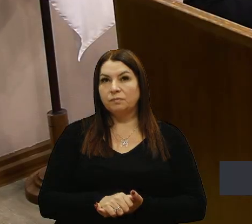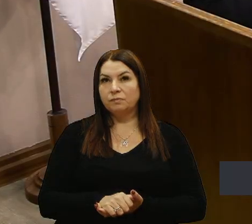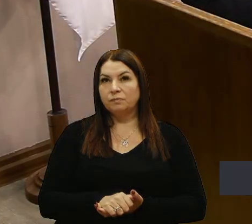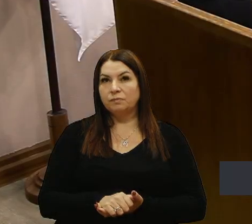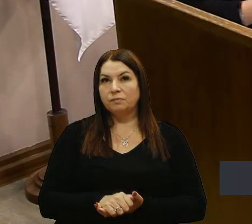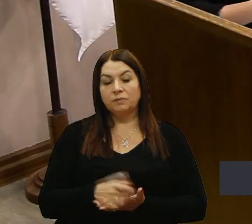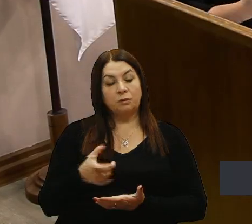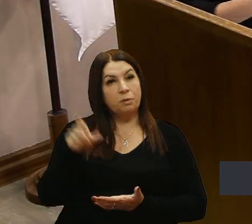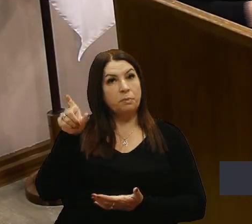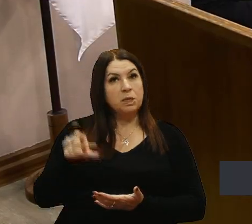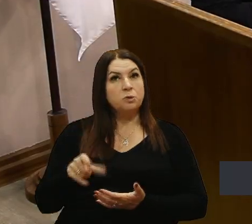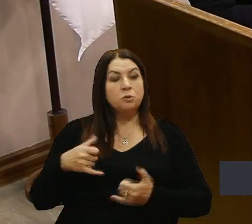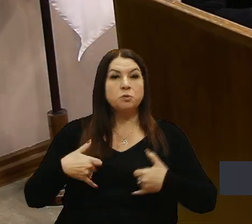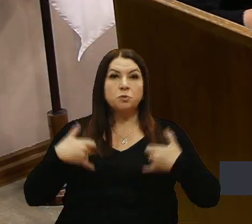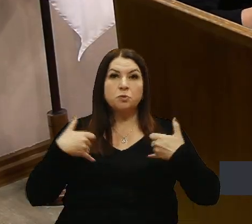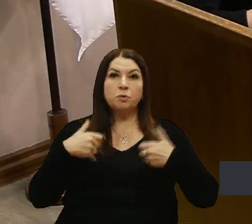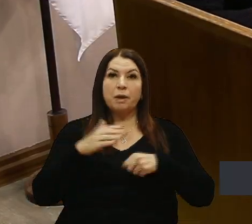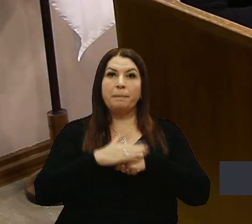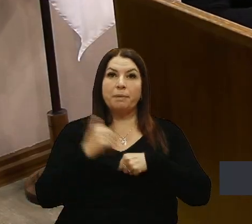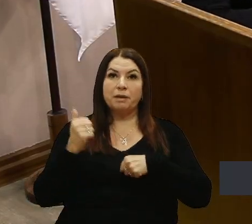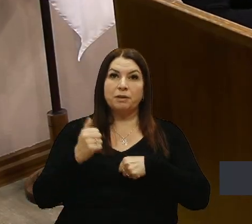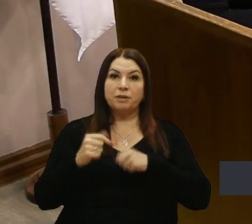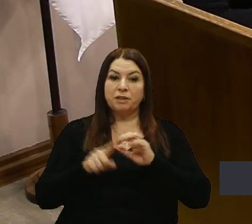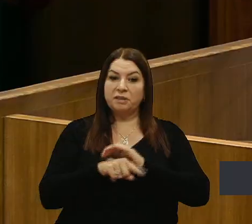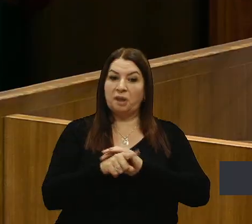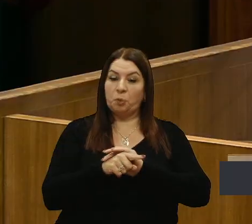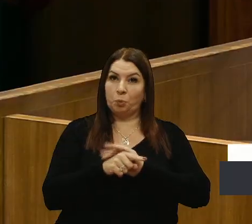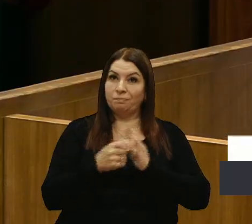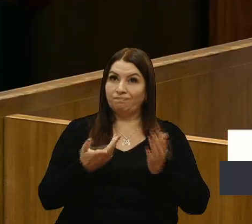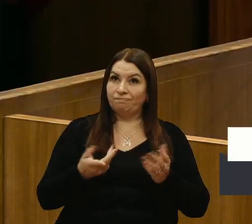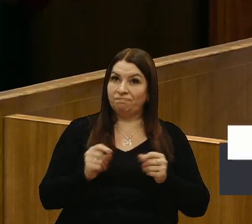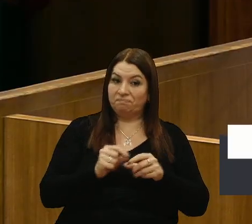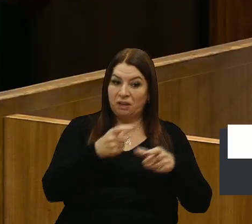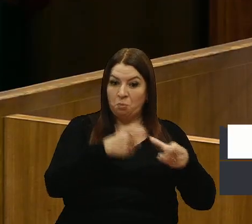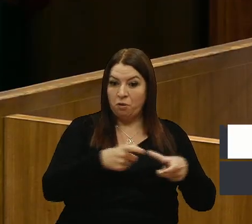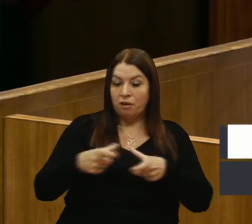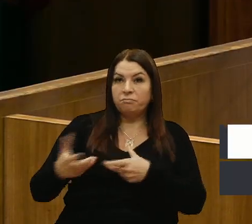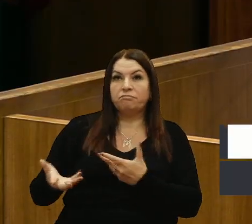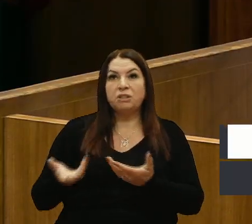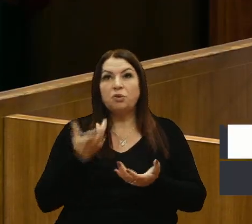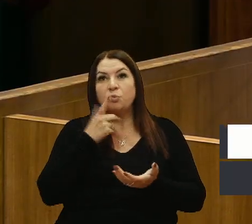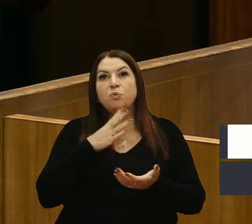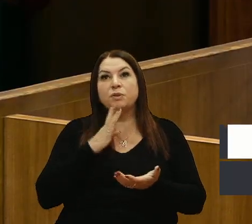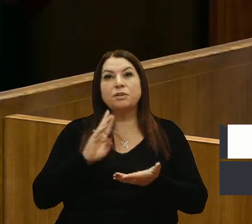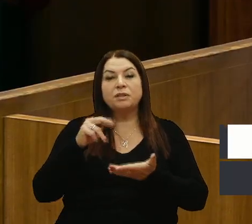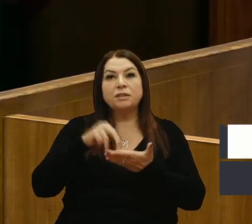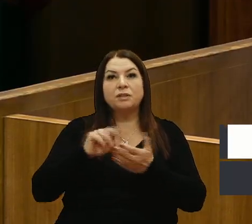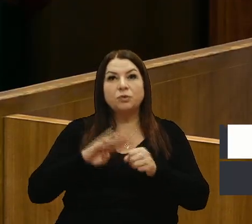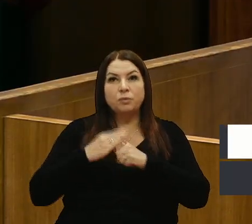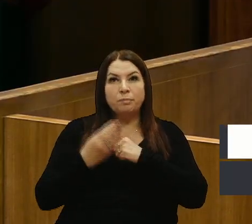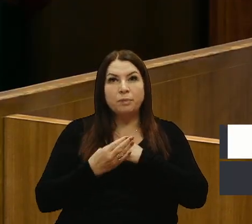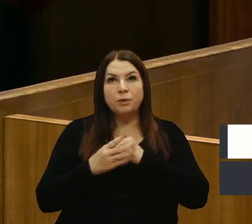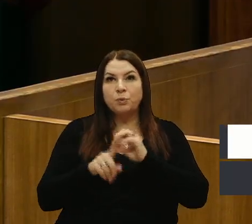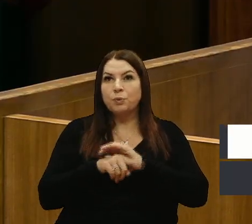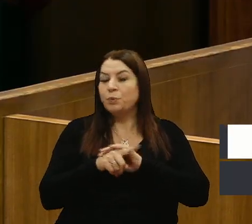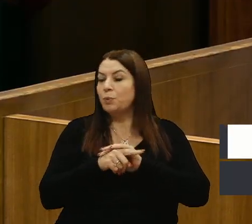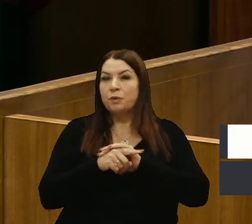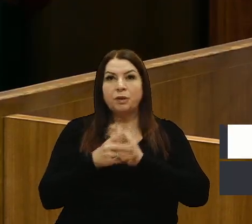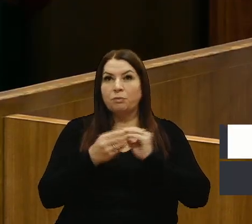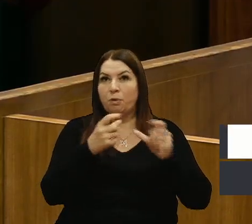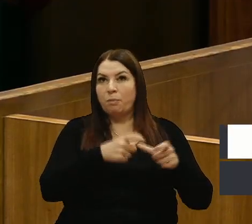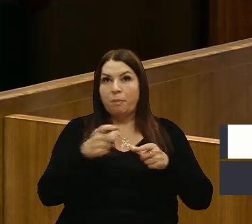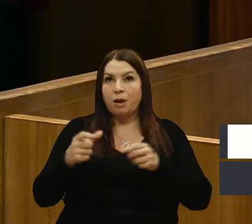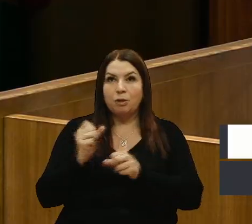É uma pessoa que se orgulha com o apelido que foi dado de tatu, né? E a gente conhece a realidade dos bairros e o tatu não é porque está cheio de buraco